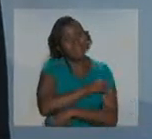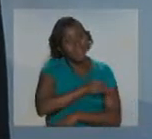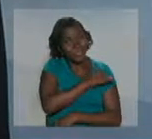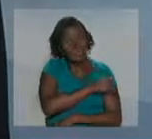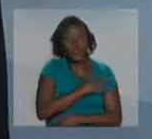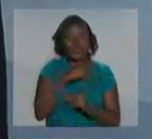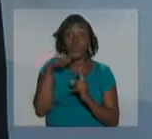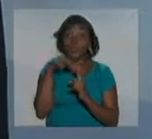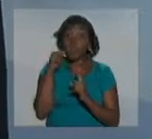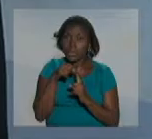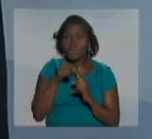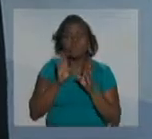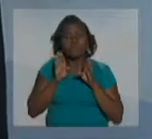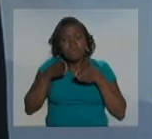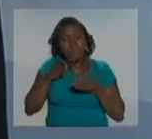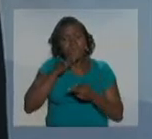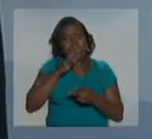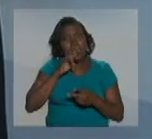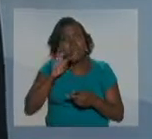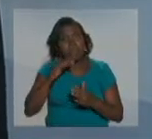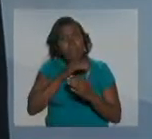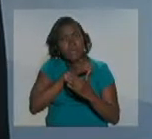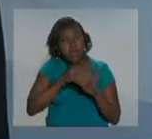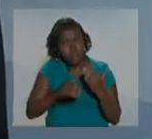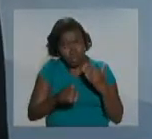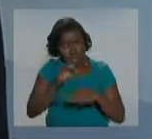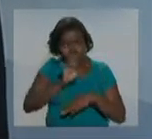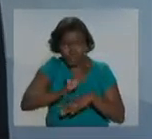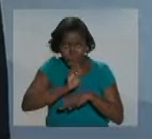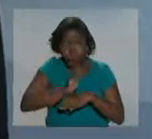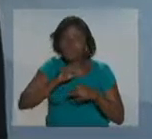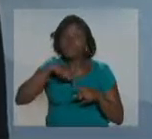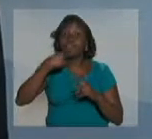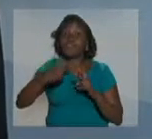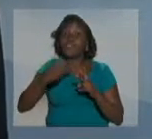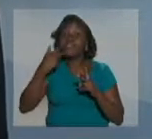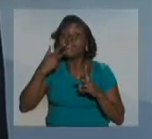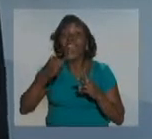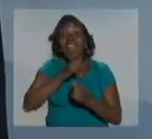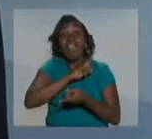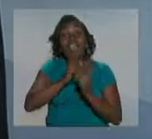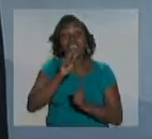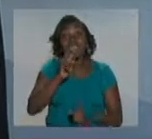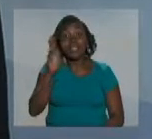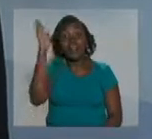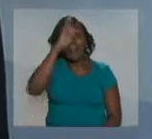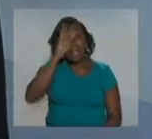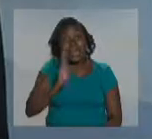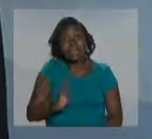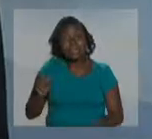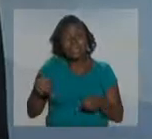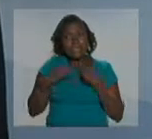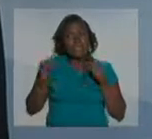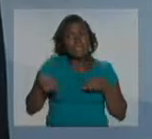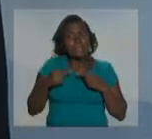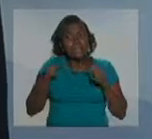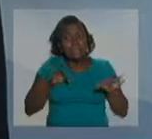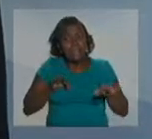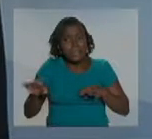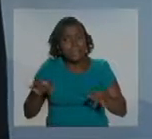deles aborda a questão do BRT e do metrô no estado. E o outro fala sobre a Avenida Brasil e os dilemas do planejamento